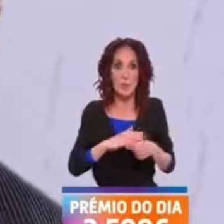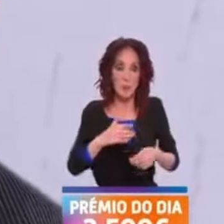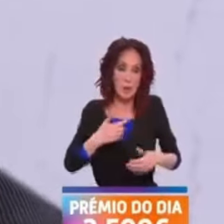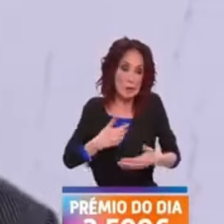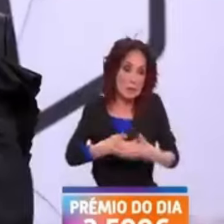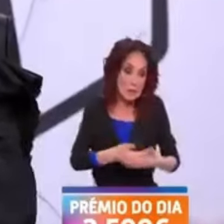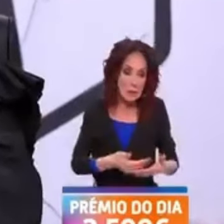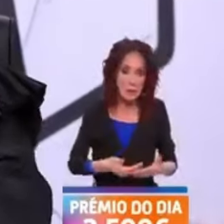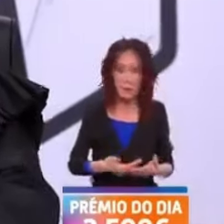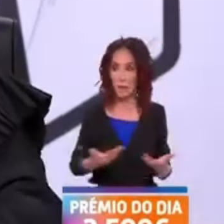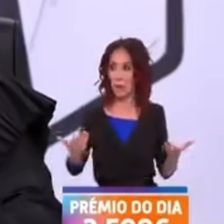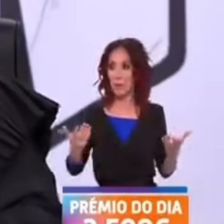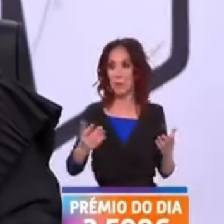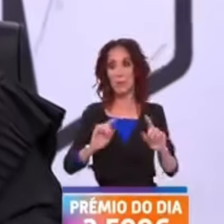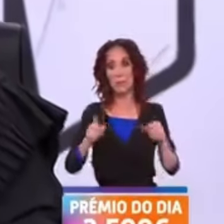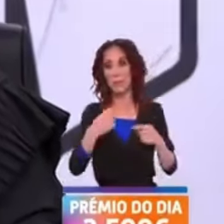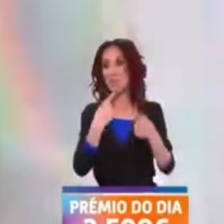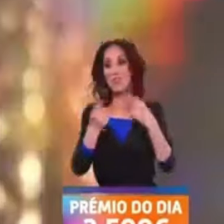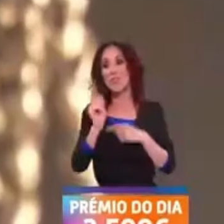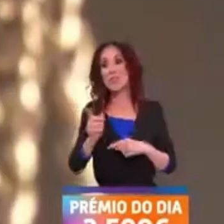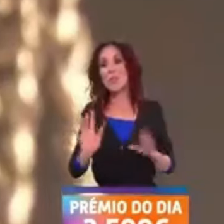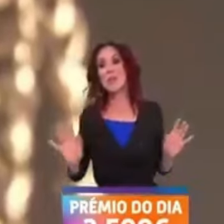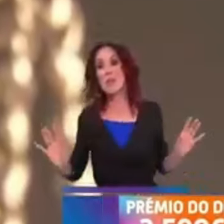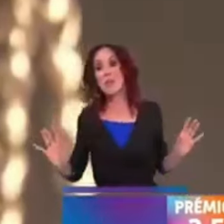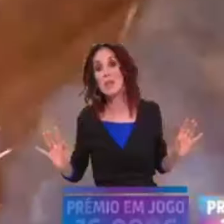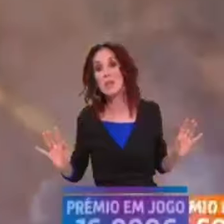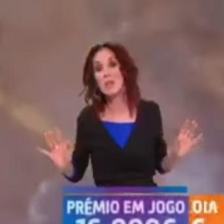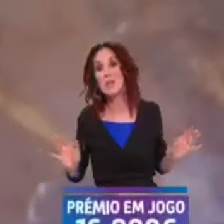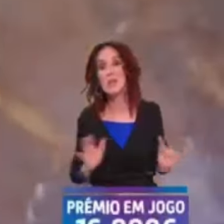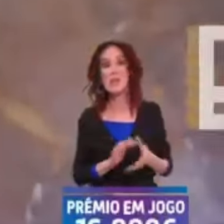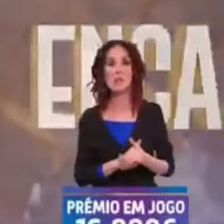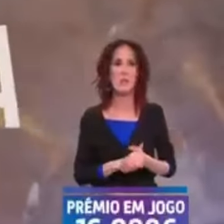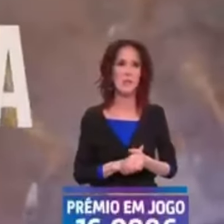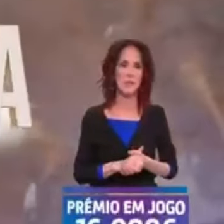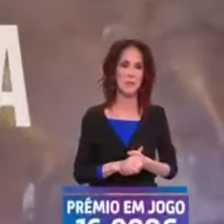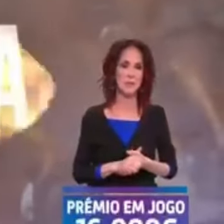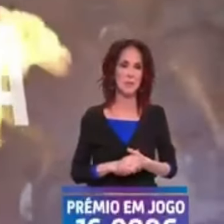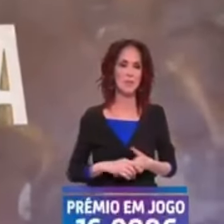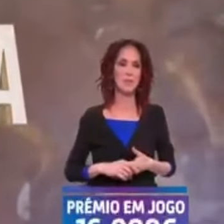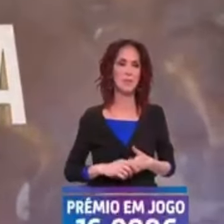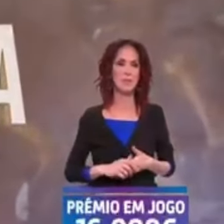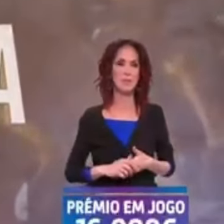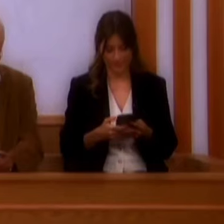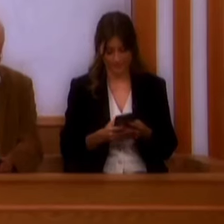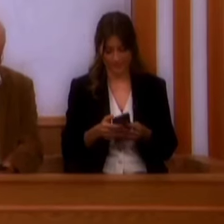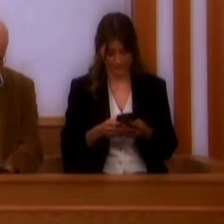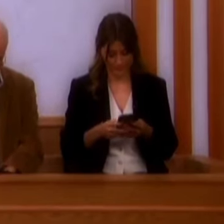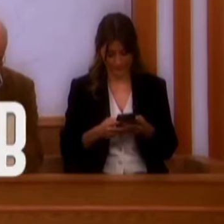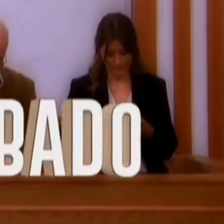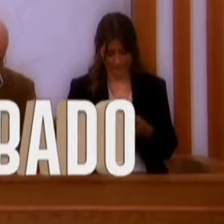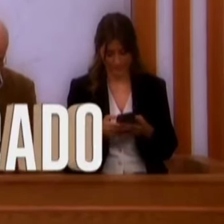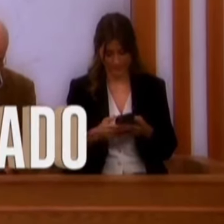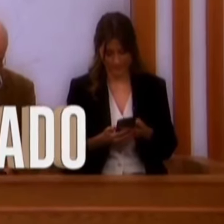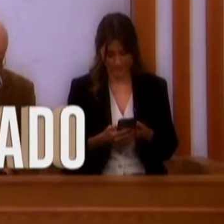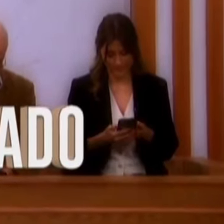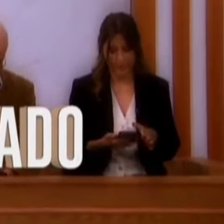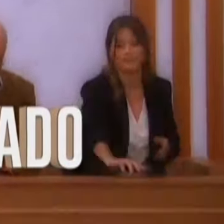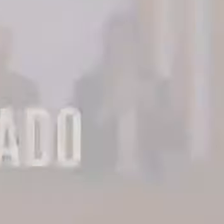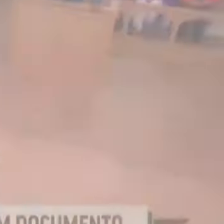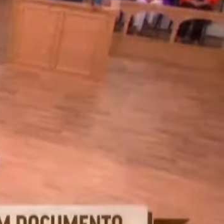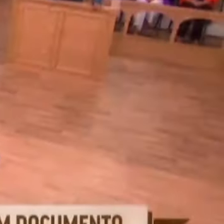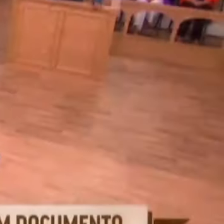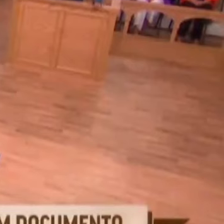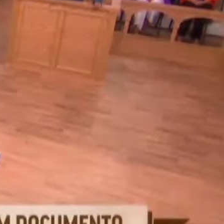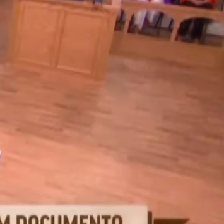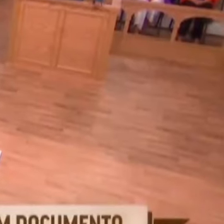ficção voltando Aí o tenente Colombo utilizava naquela famosa série com o seu nome